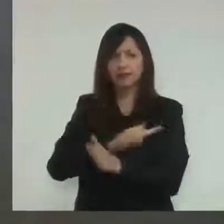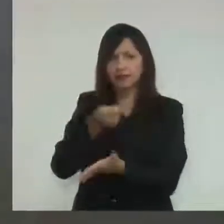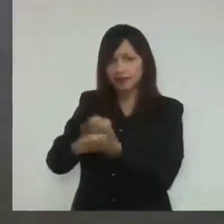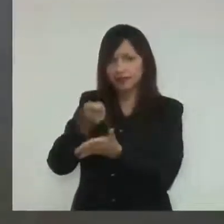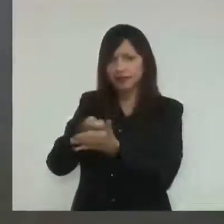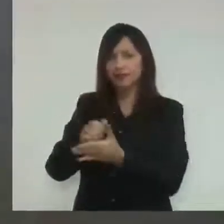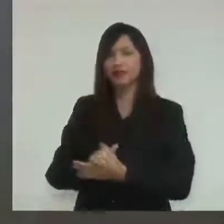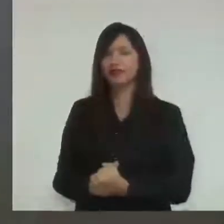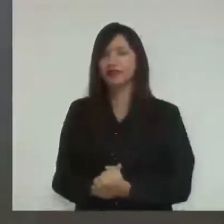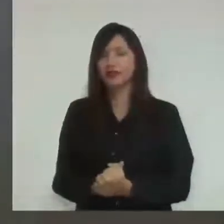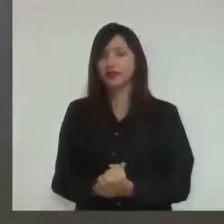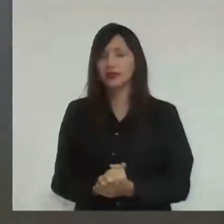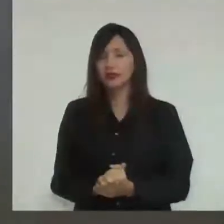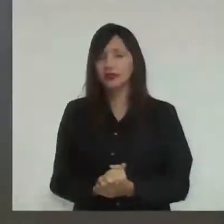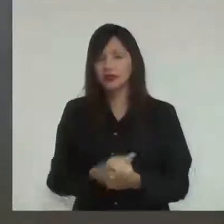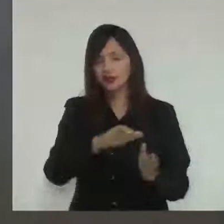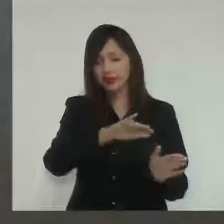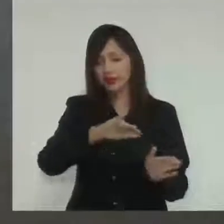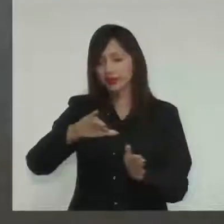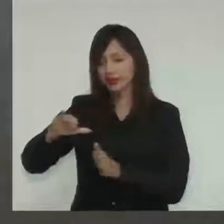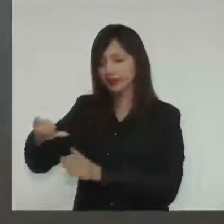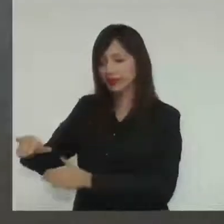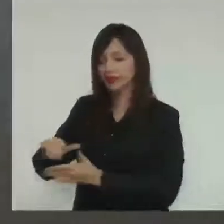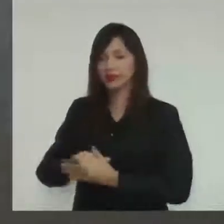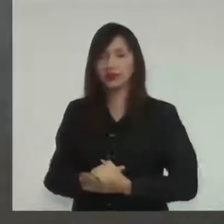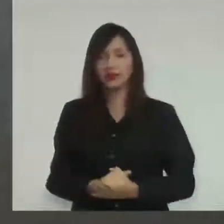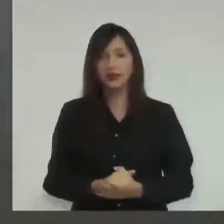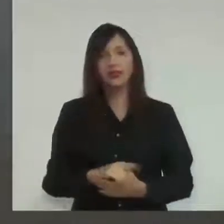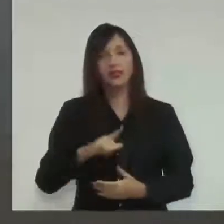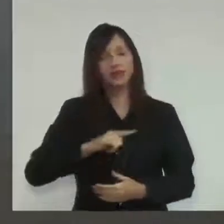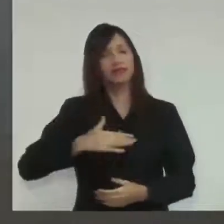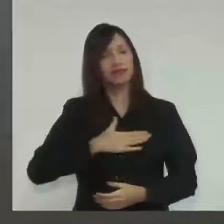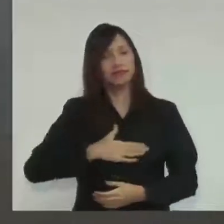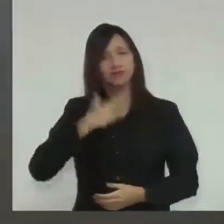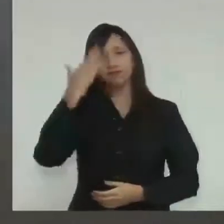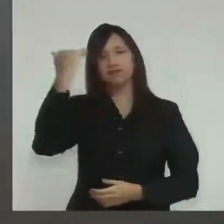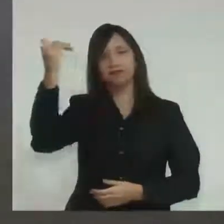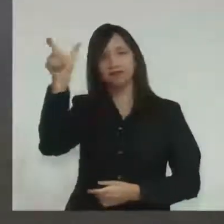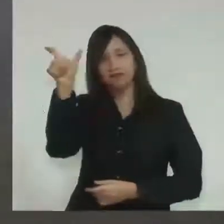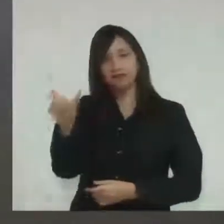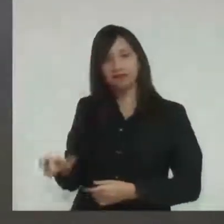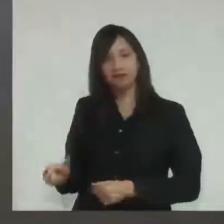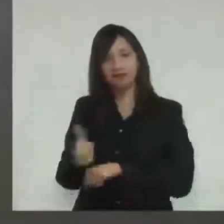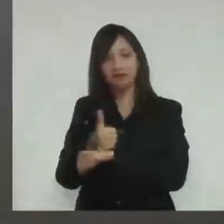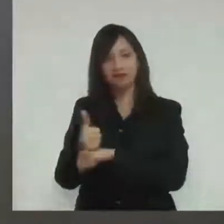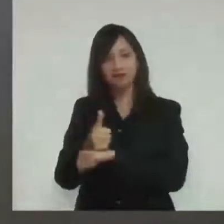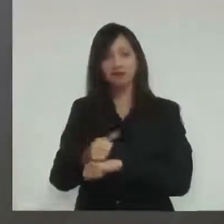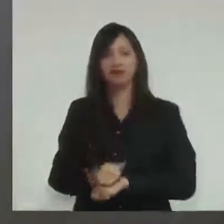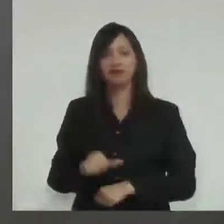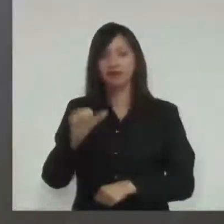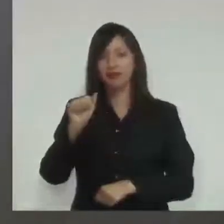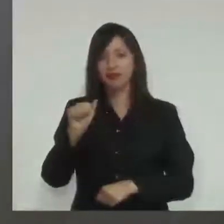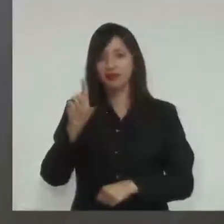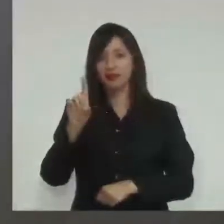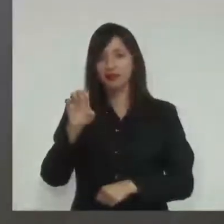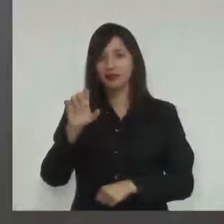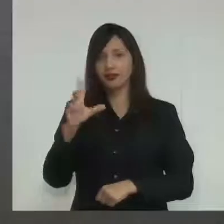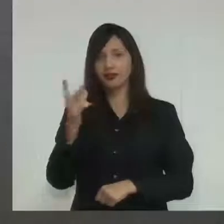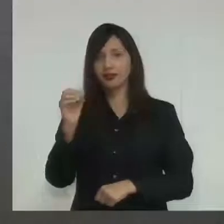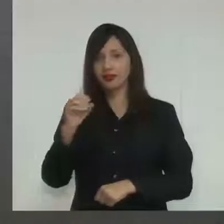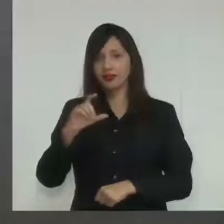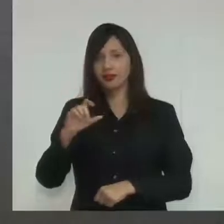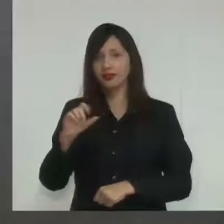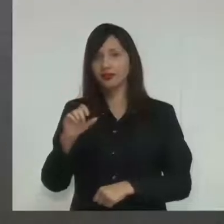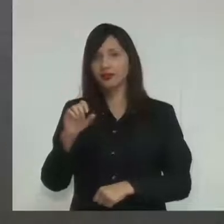Tivemos também há pouco, com o grande artista nacional, Adélio Sarro, que vai inaugurar um museu